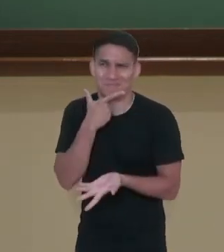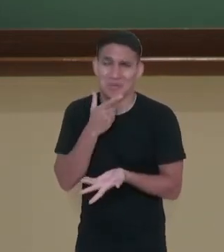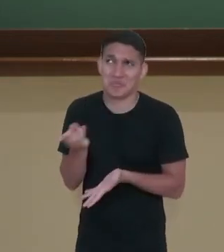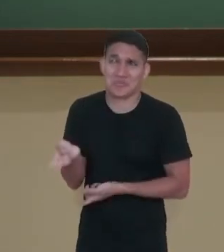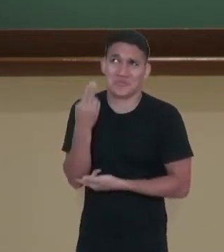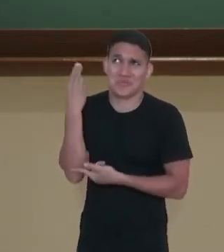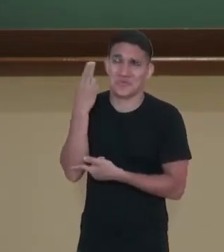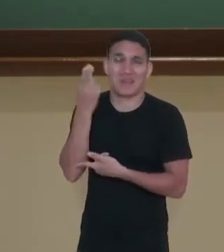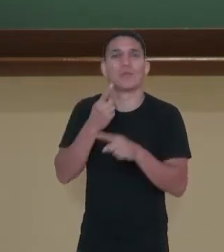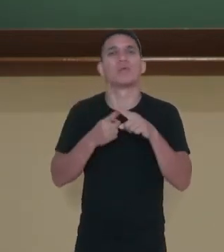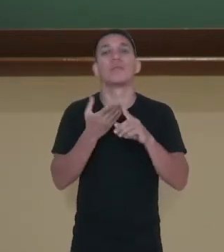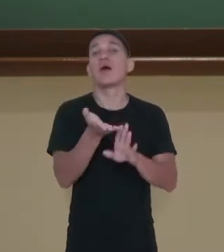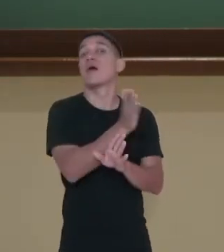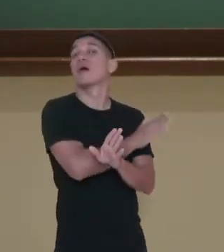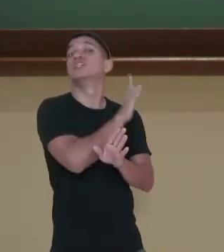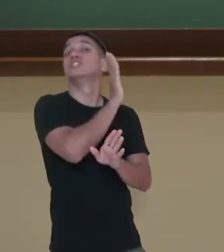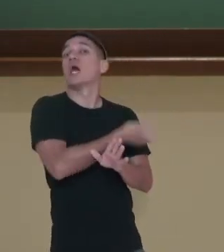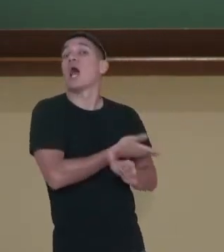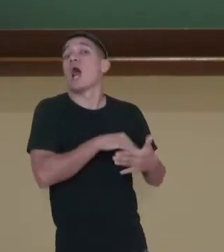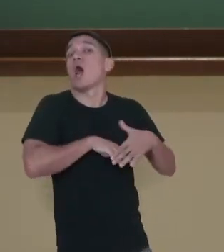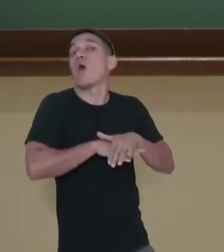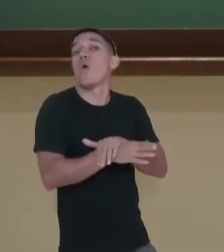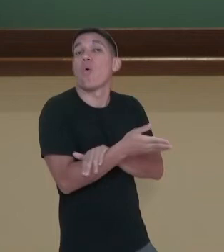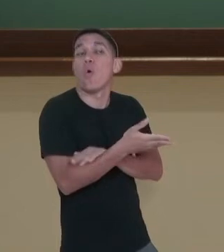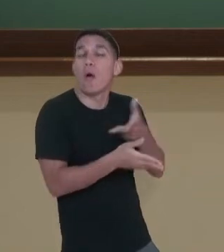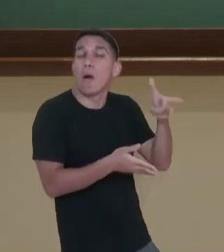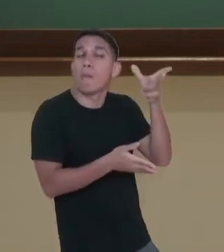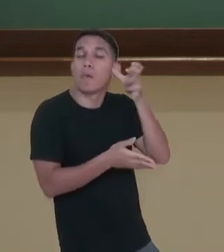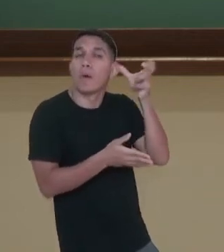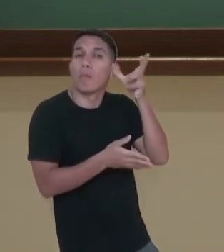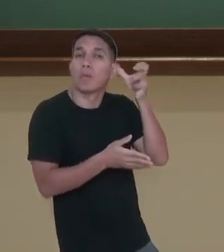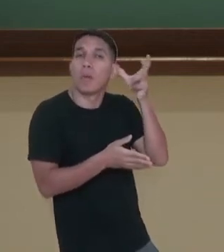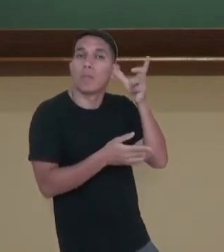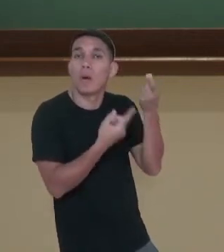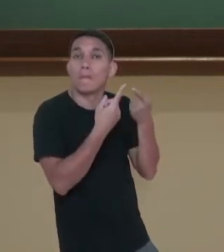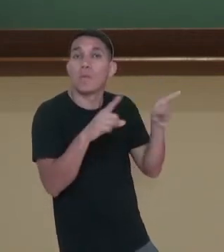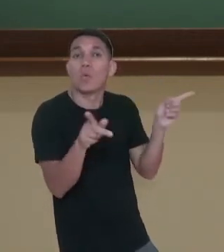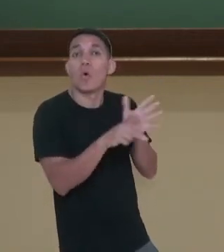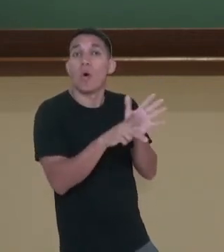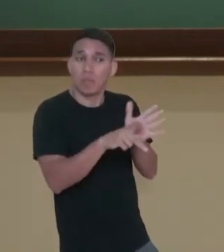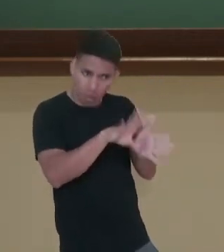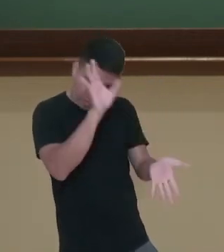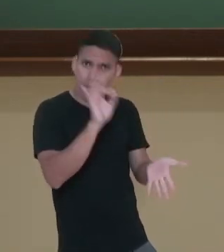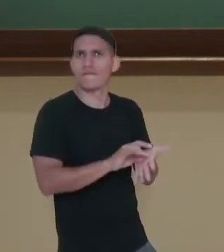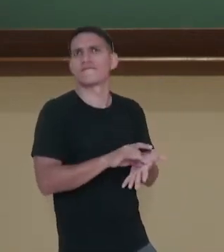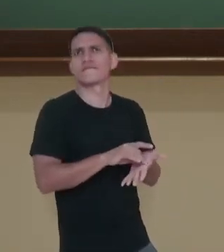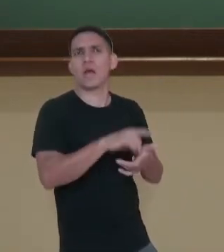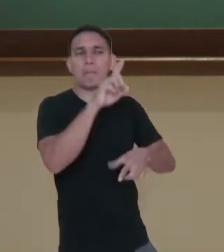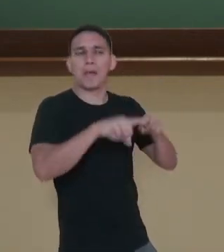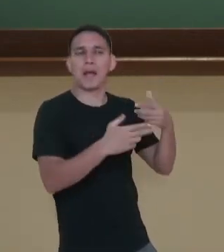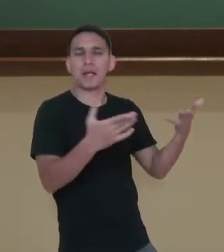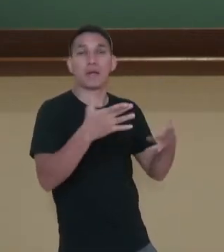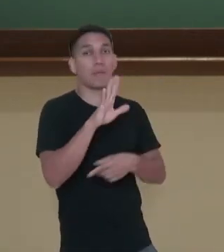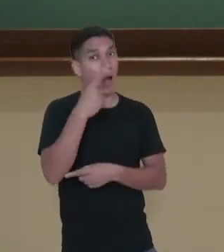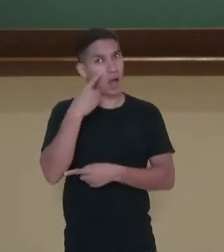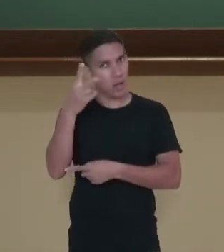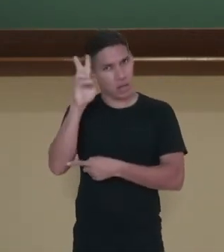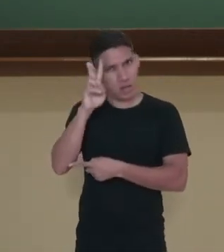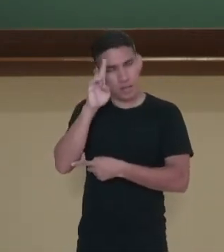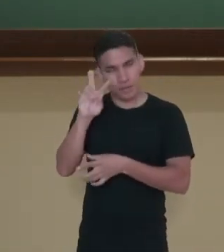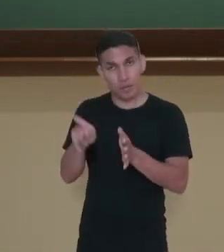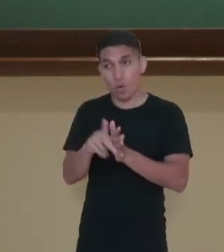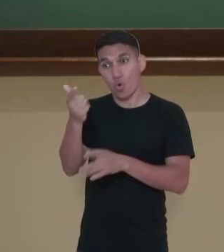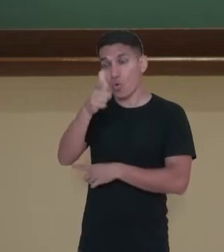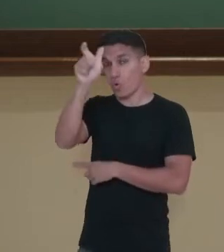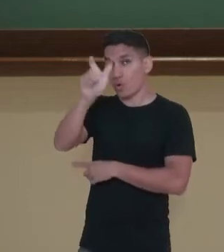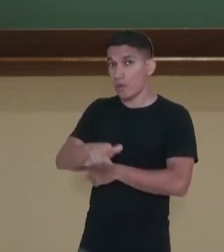estavam acostumadas a ouvir música com instrumentos musicais de verdade. Mas lembra do Hornbostel